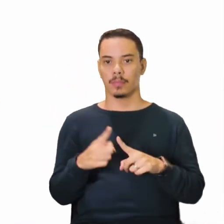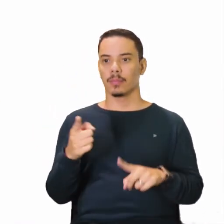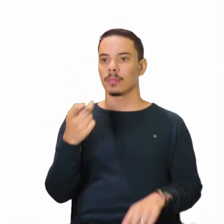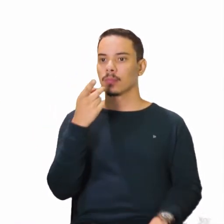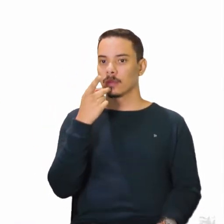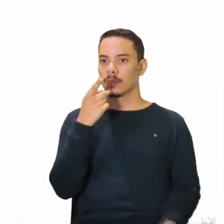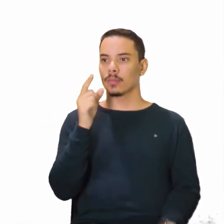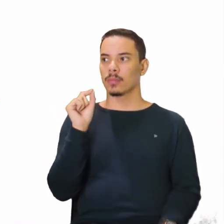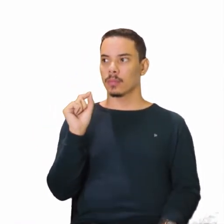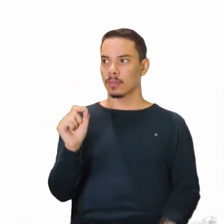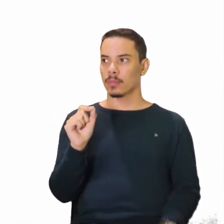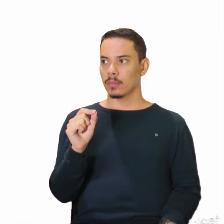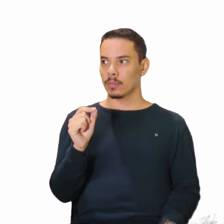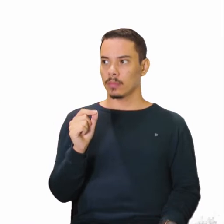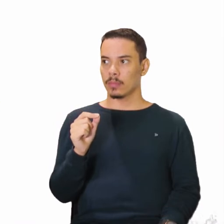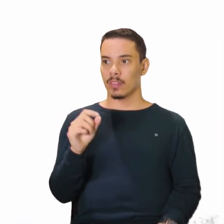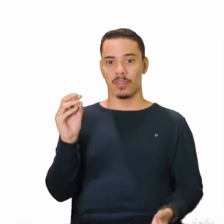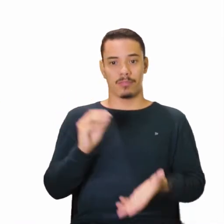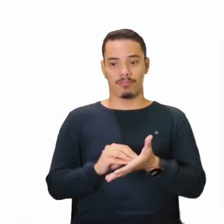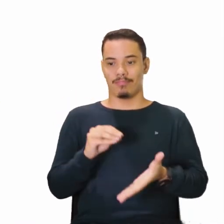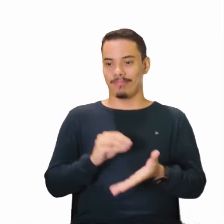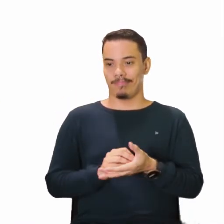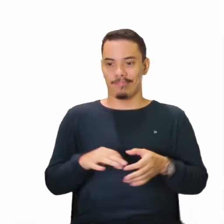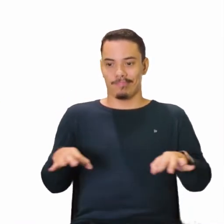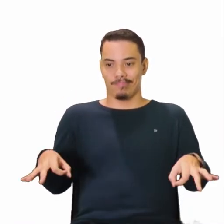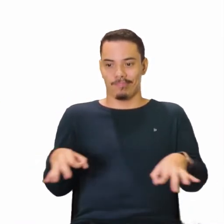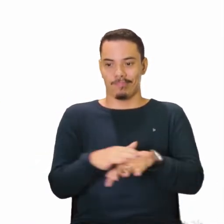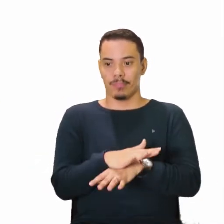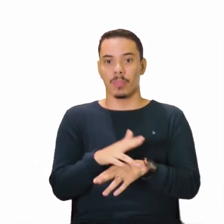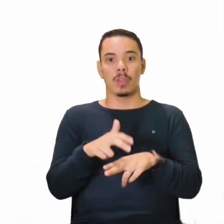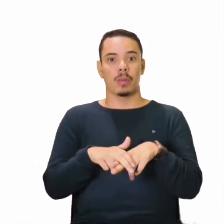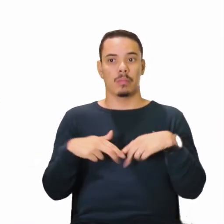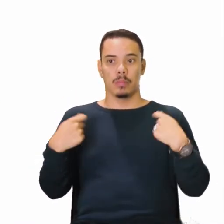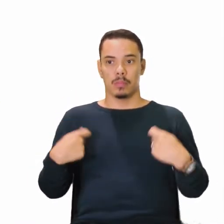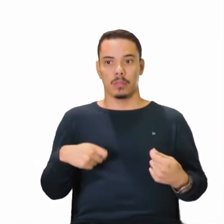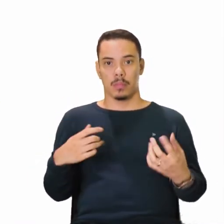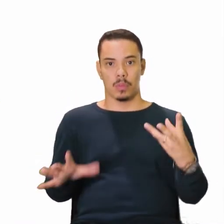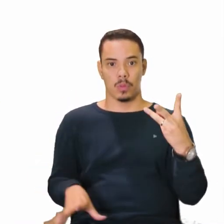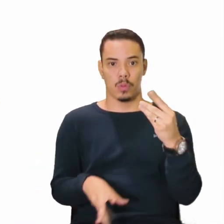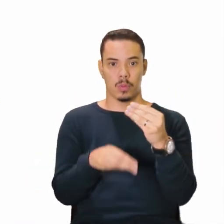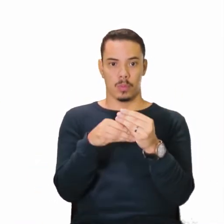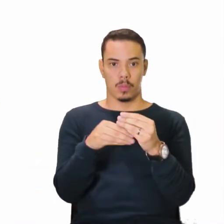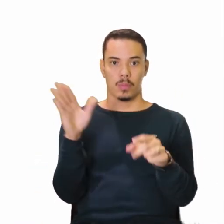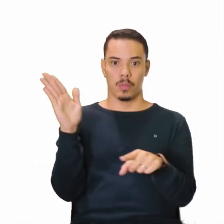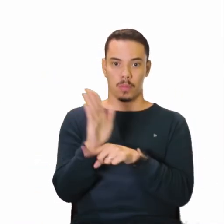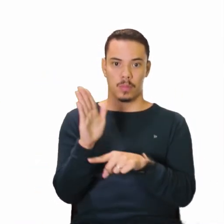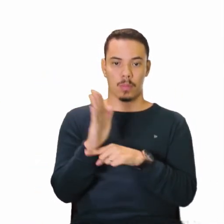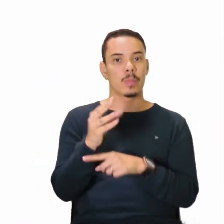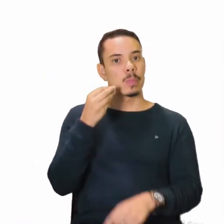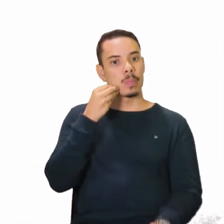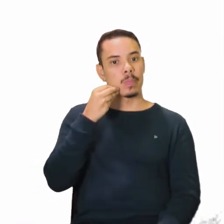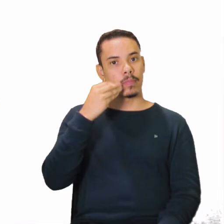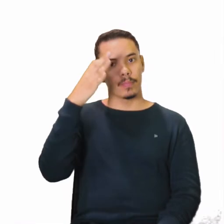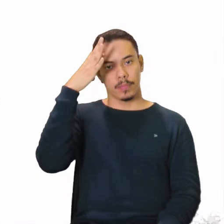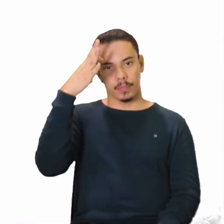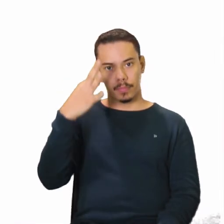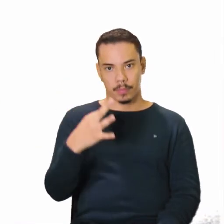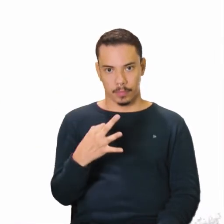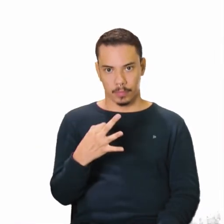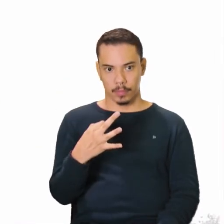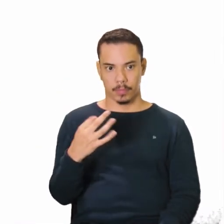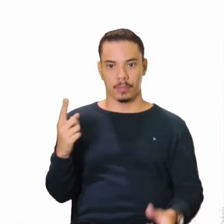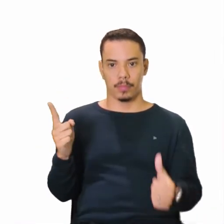mais cedo, fica incompleto. Então, precisa de complemento, precisa de ajuda para entender essa ideia,